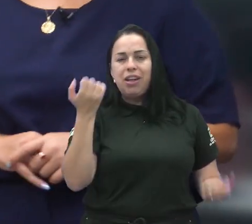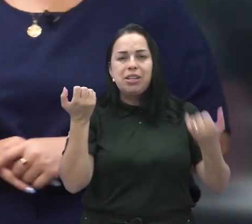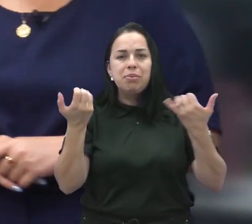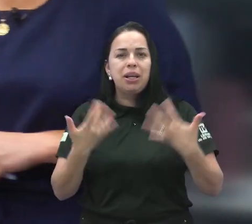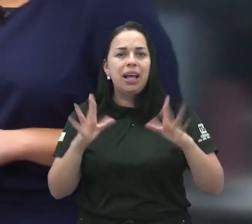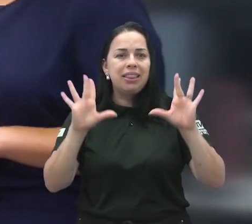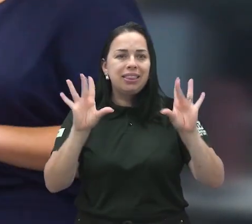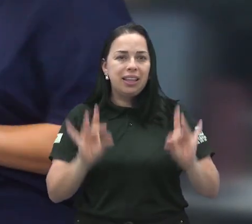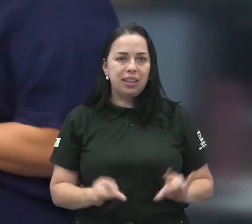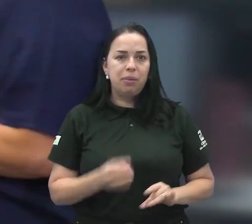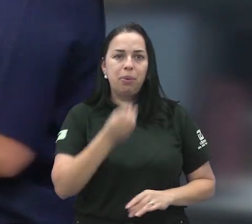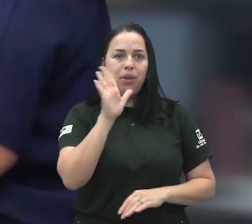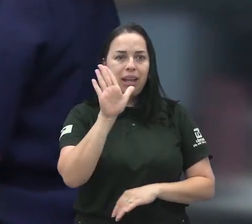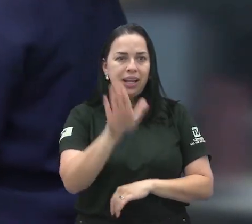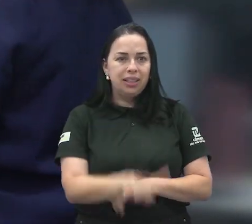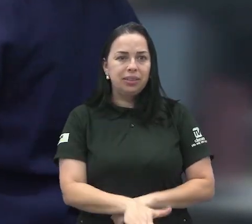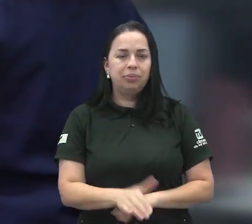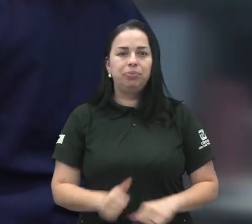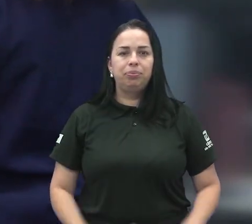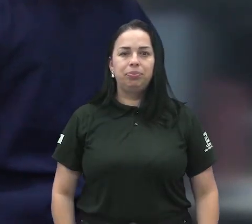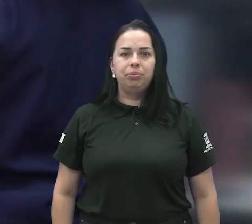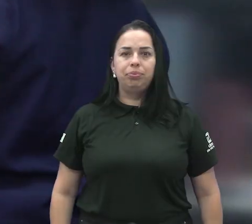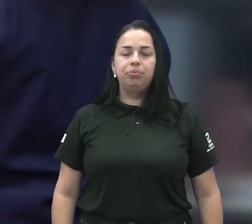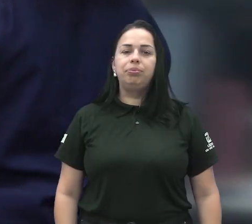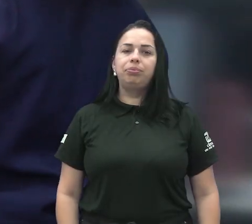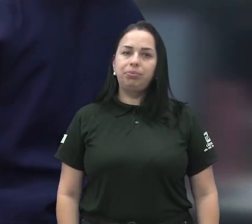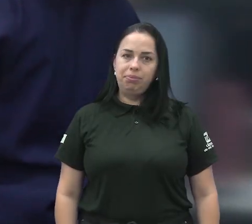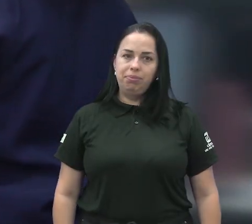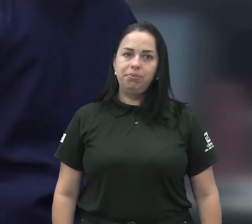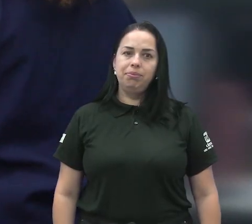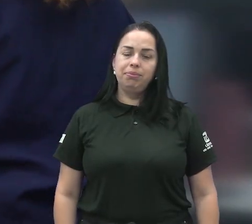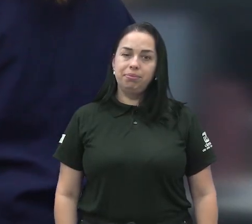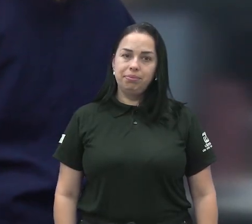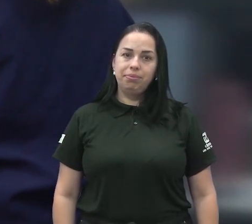para a gente. Boa tarde, Gabi, tudo bem?